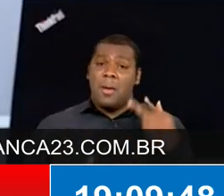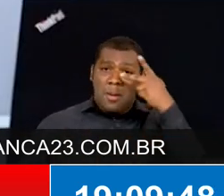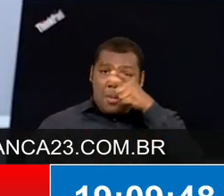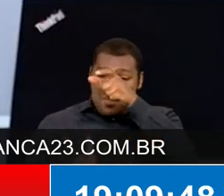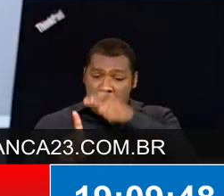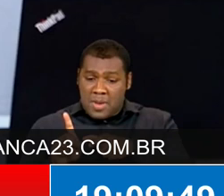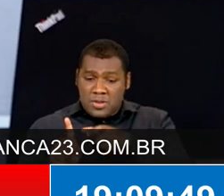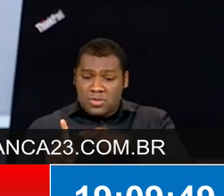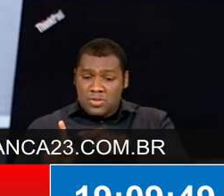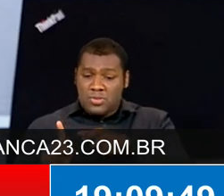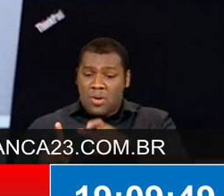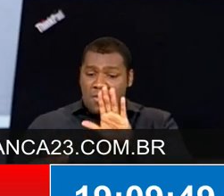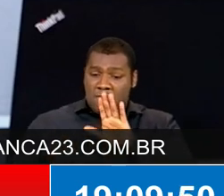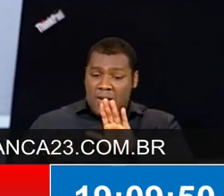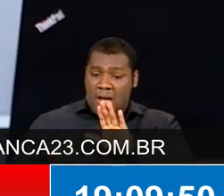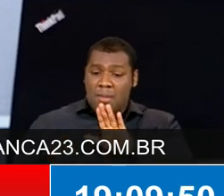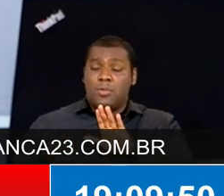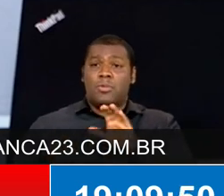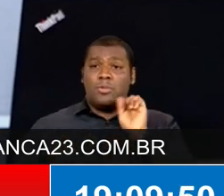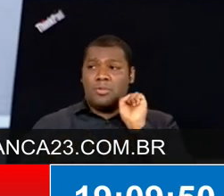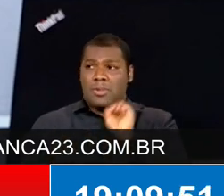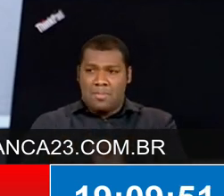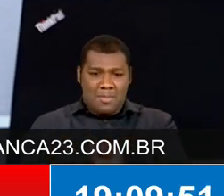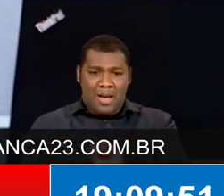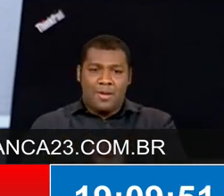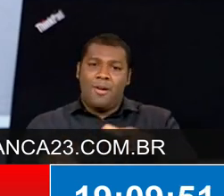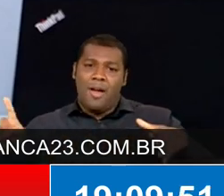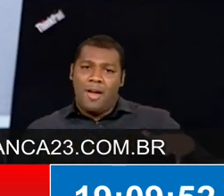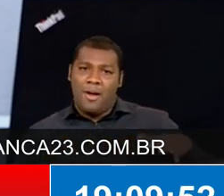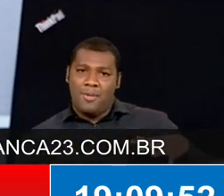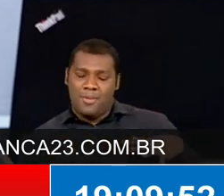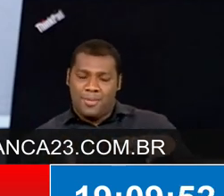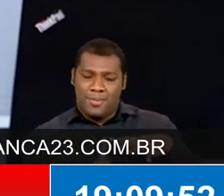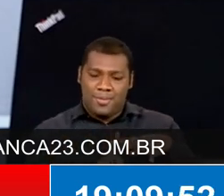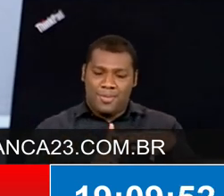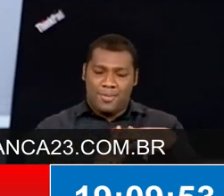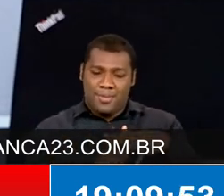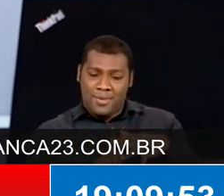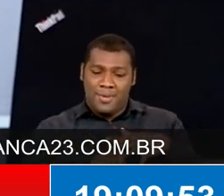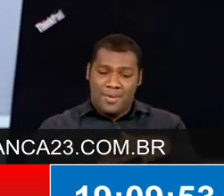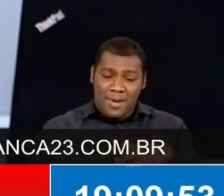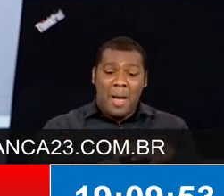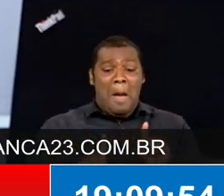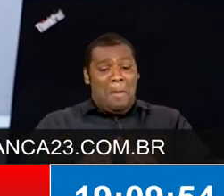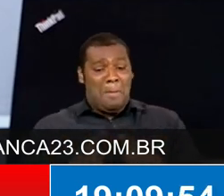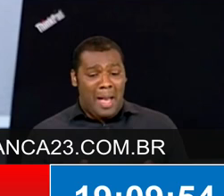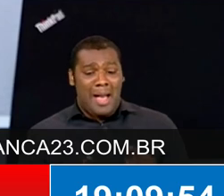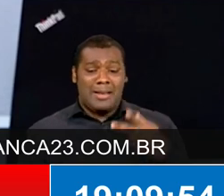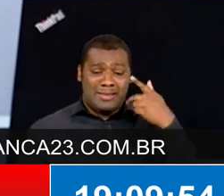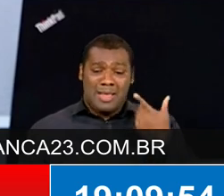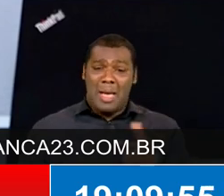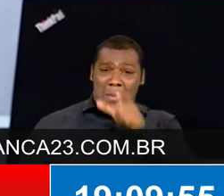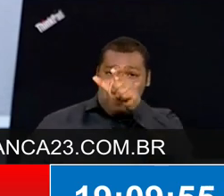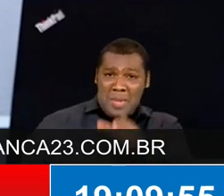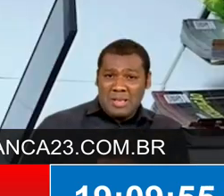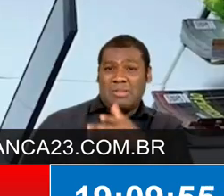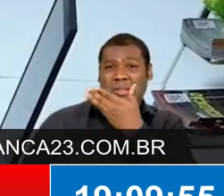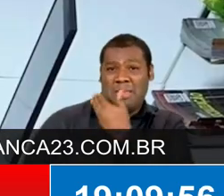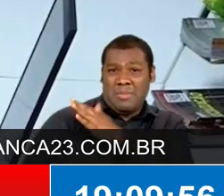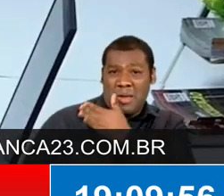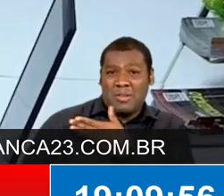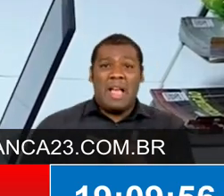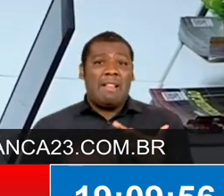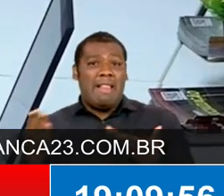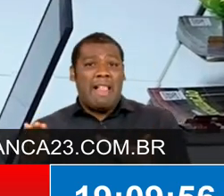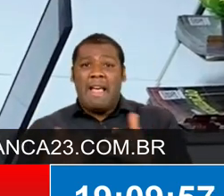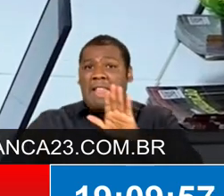muito complicada, até porque muitas pessoas não querem dar oportunidade, muitas pessoas não procuram saber nem qual foi o delito que a pessoa cometeu.